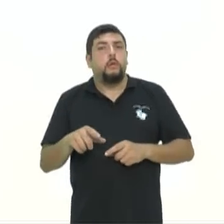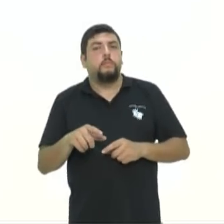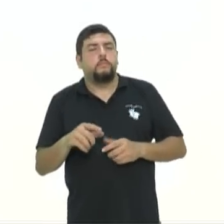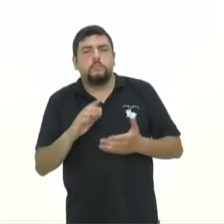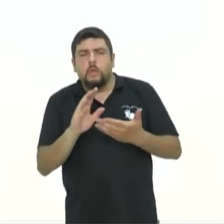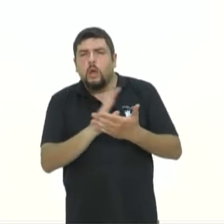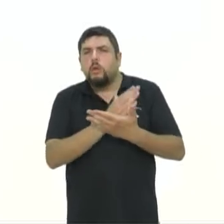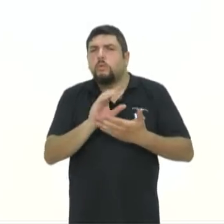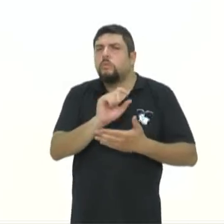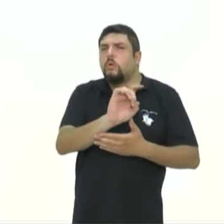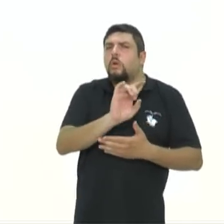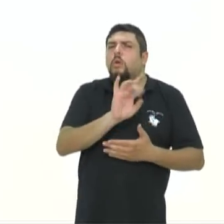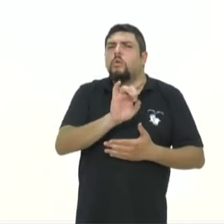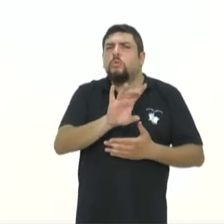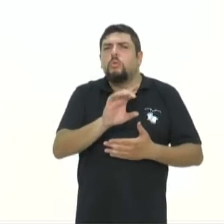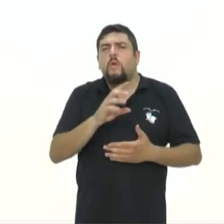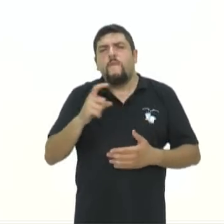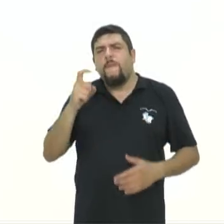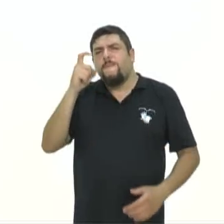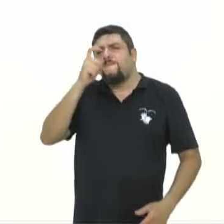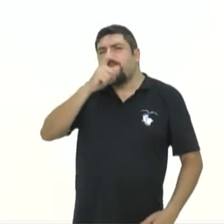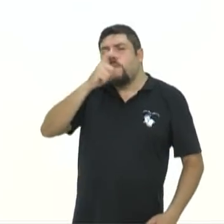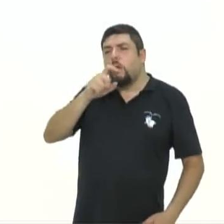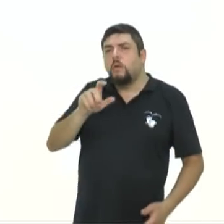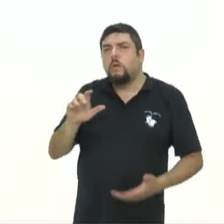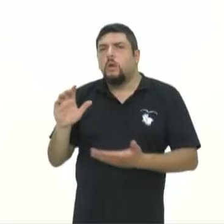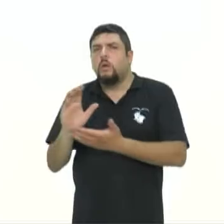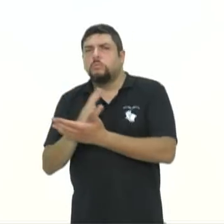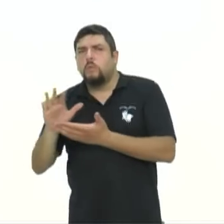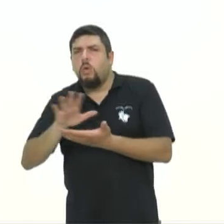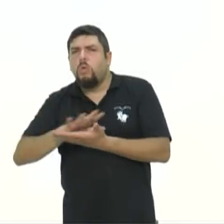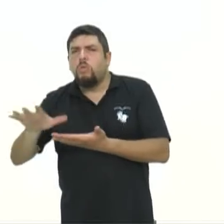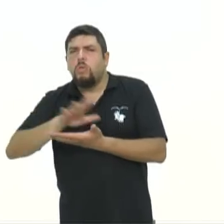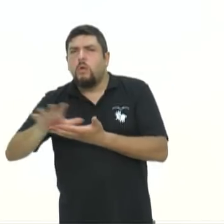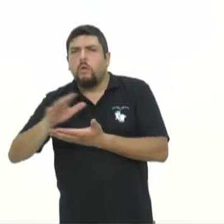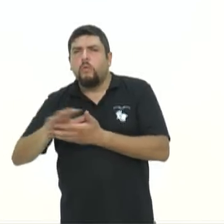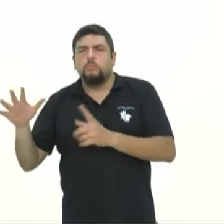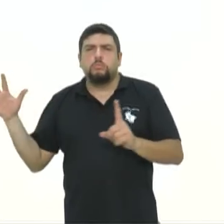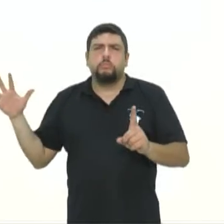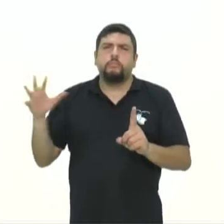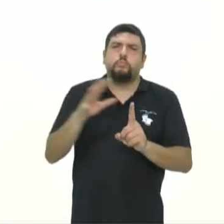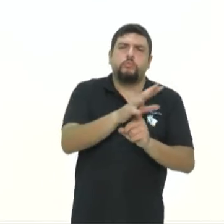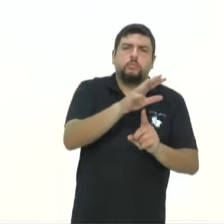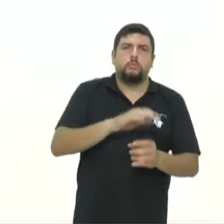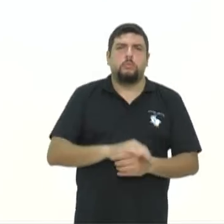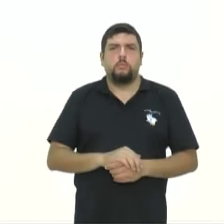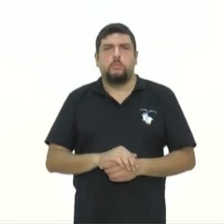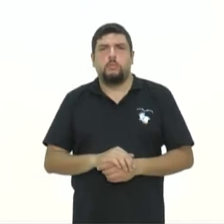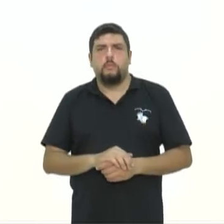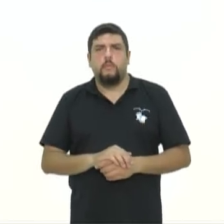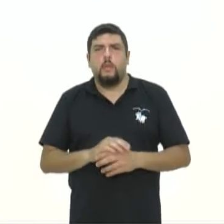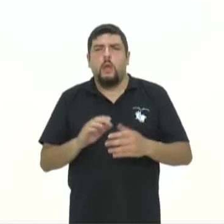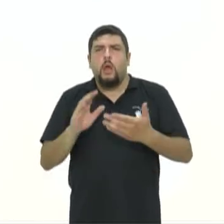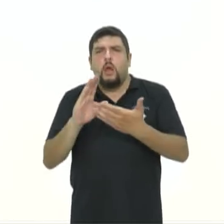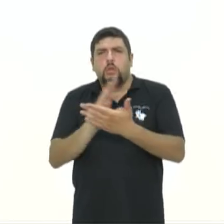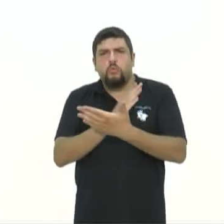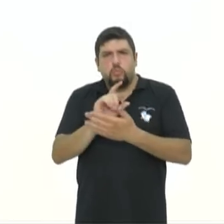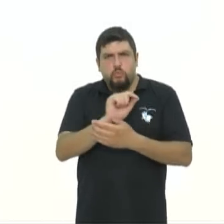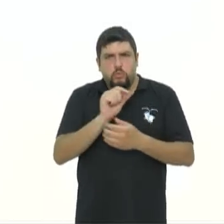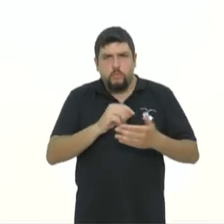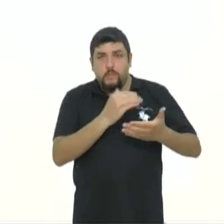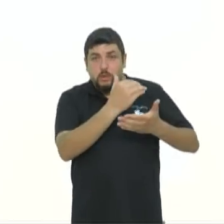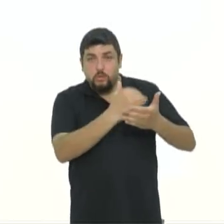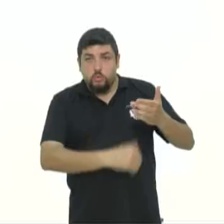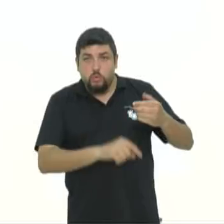fachadas para atrair consumidores impulsivos. Há casos em que os preços da promoção são os mesmos ou até maiores